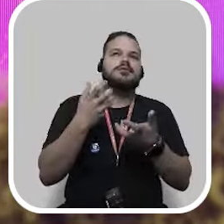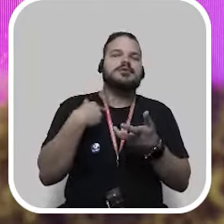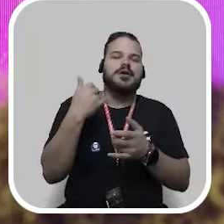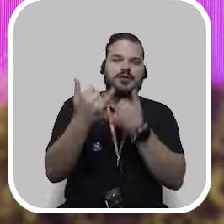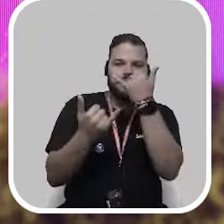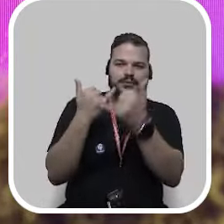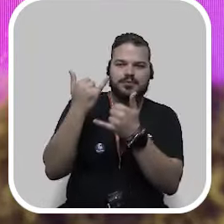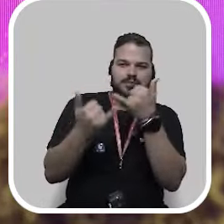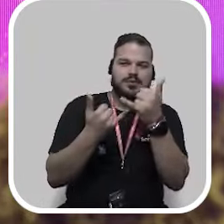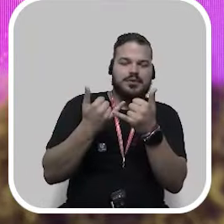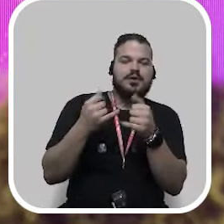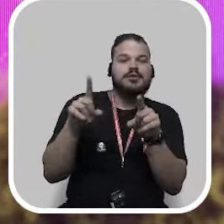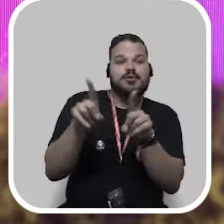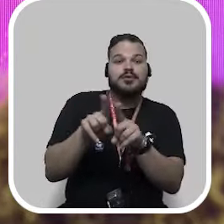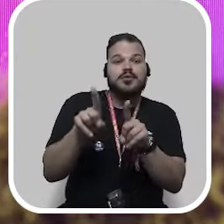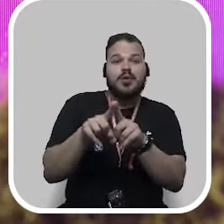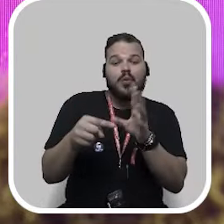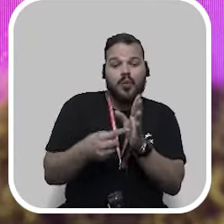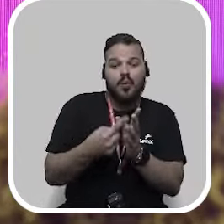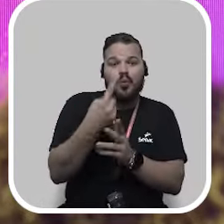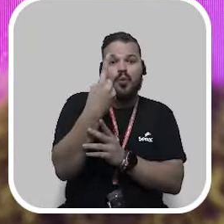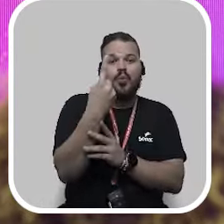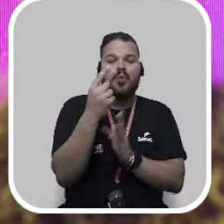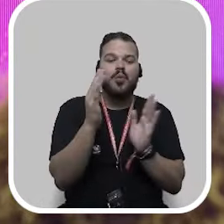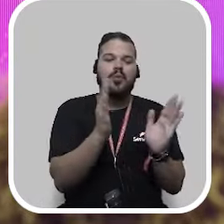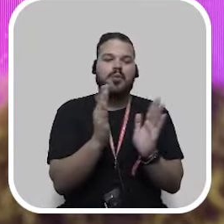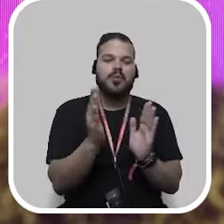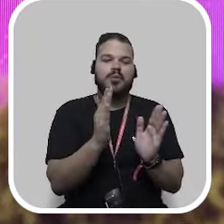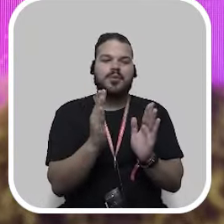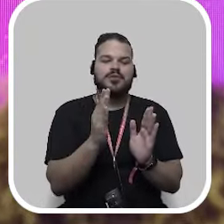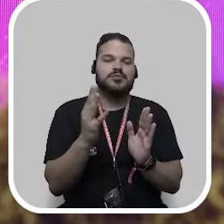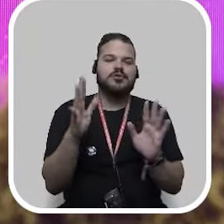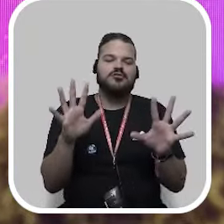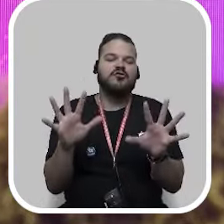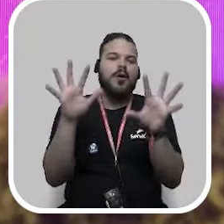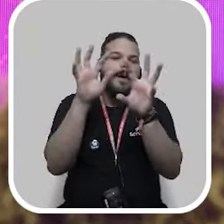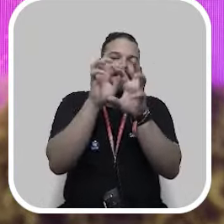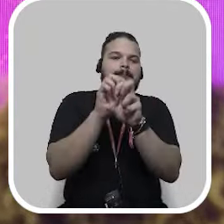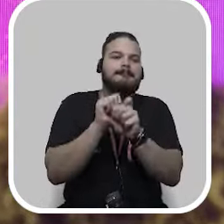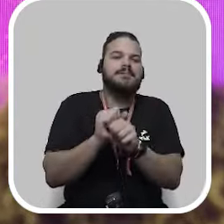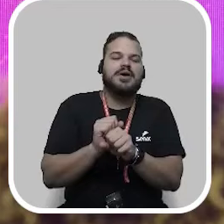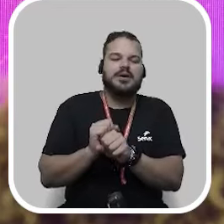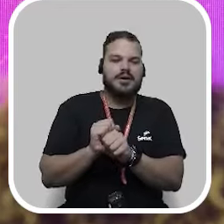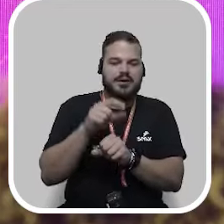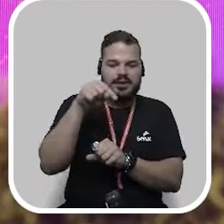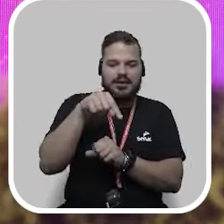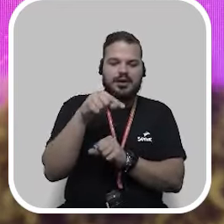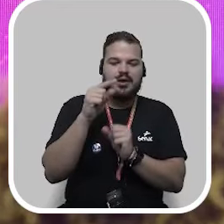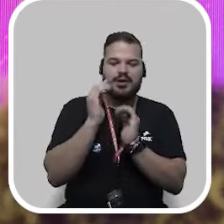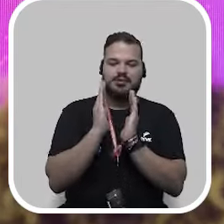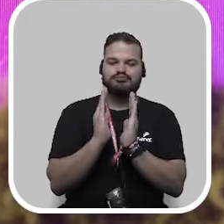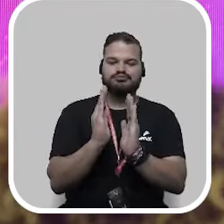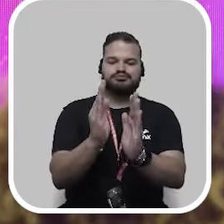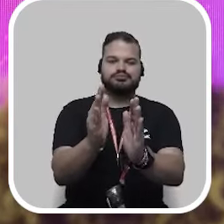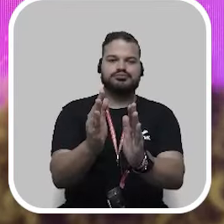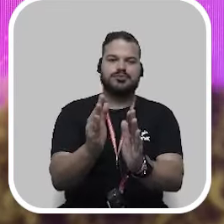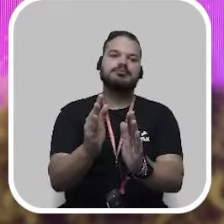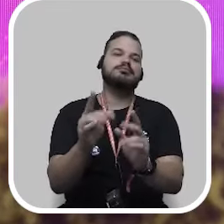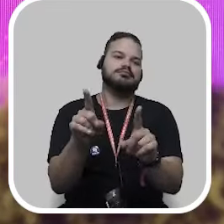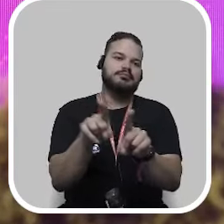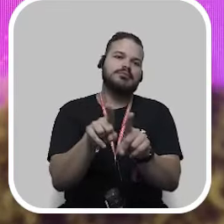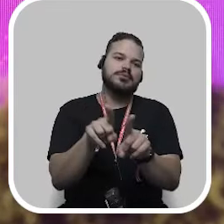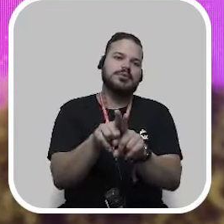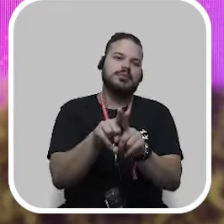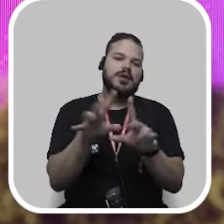brincadeira como eu fiz foi apenas um momento eu não vou apagar a Sapucaí para apagar a beleza da arte carnavalesca